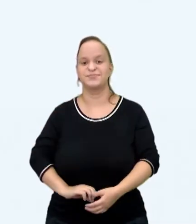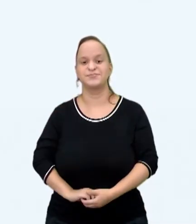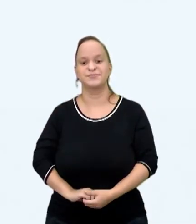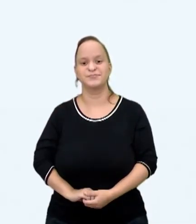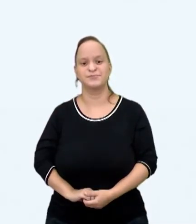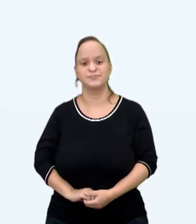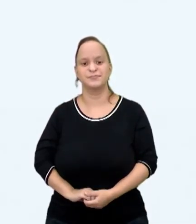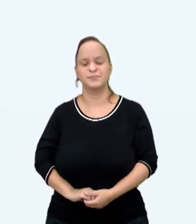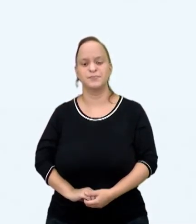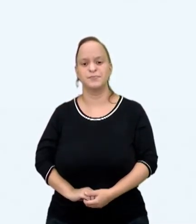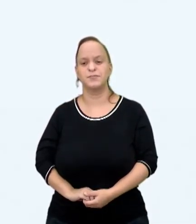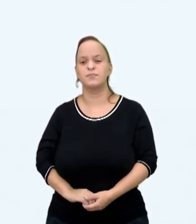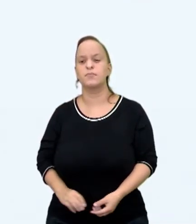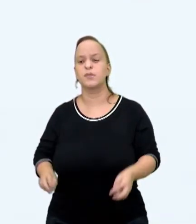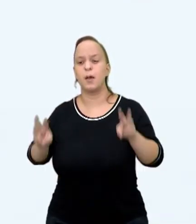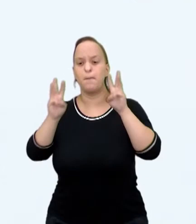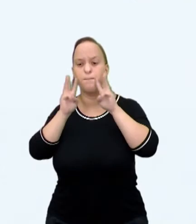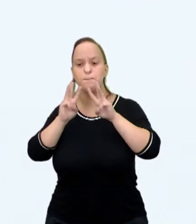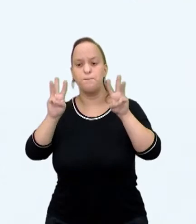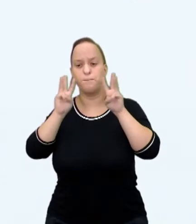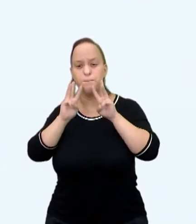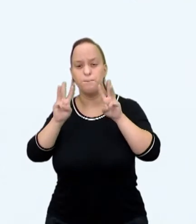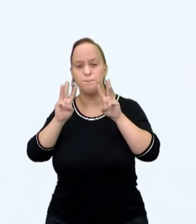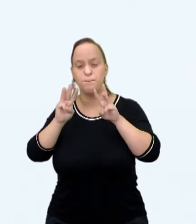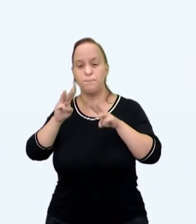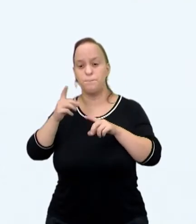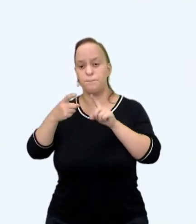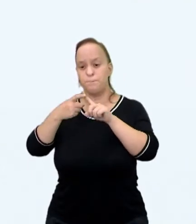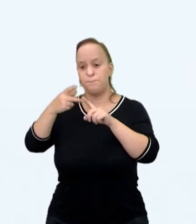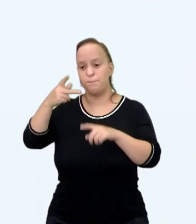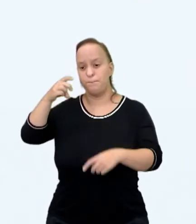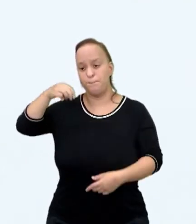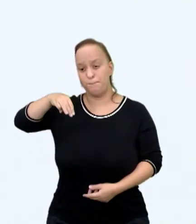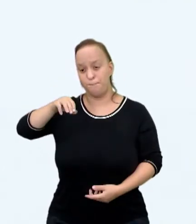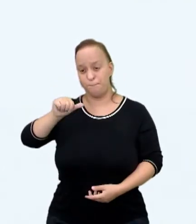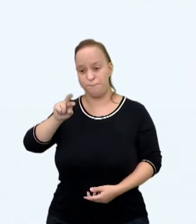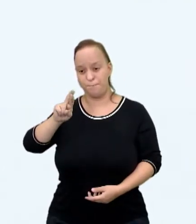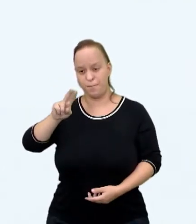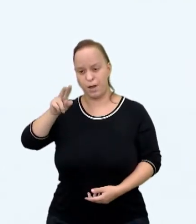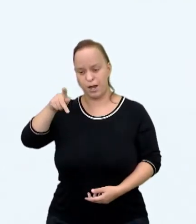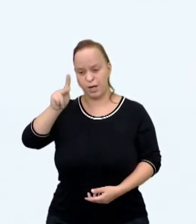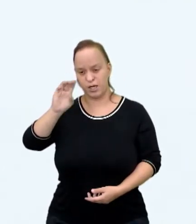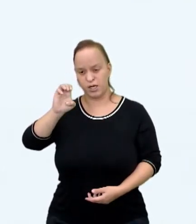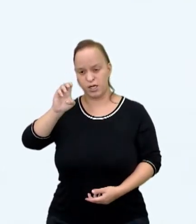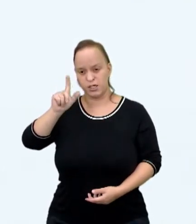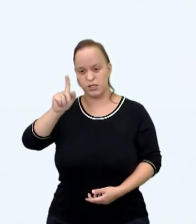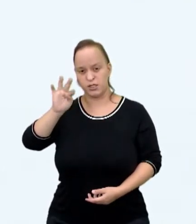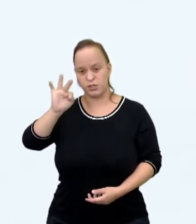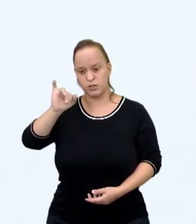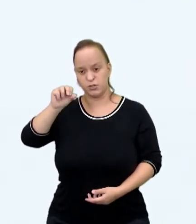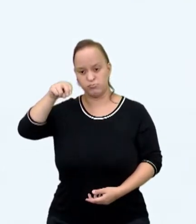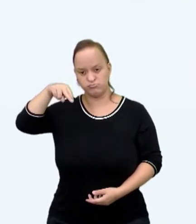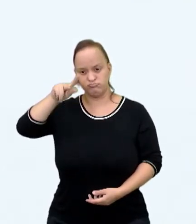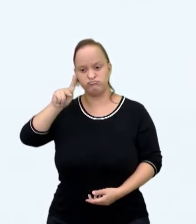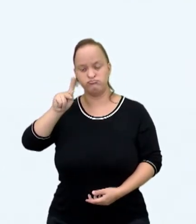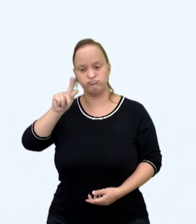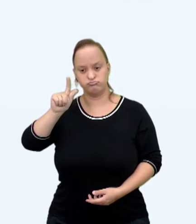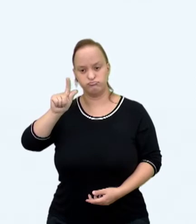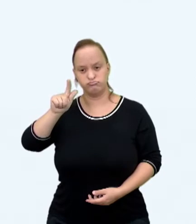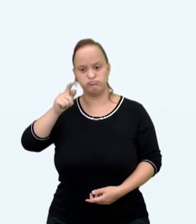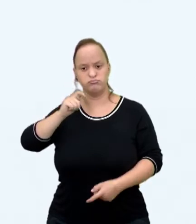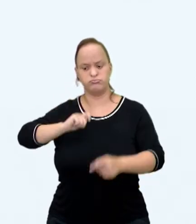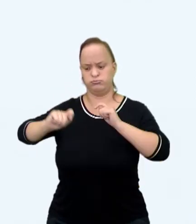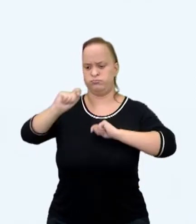Qual que é a diferença de marketing digital, publicidade e propaganda? Vamos lá. Marketing ele é administrativo, ele é